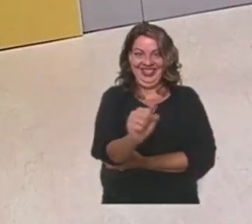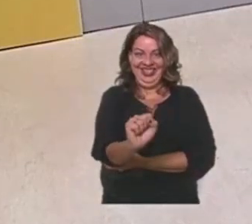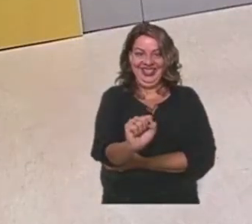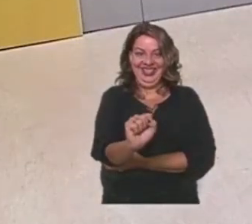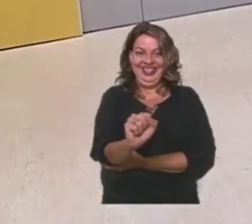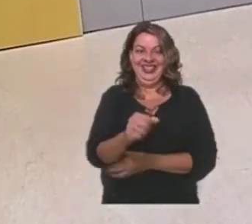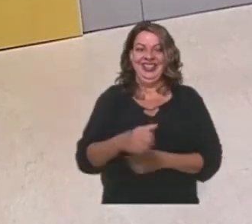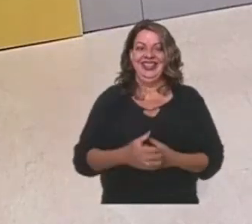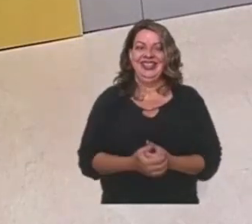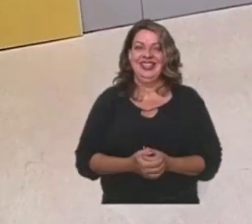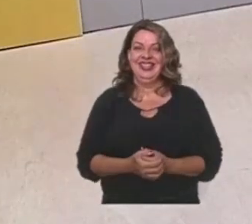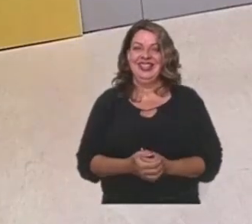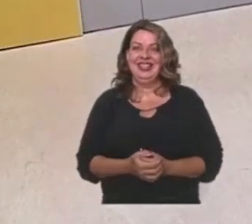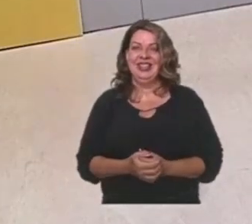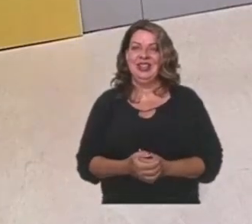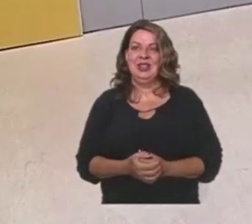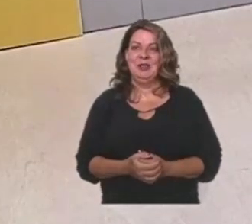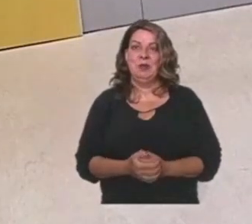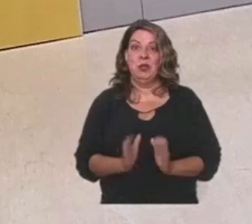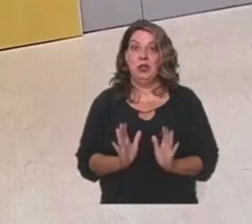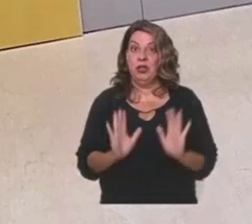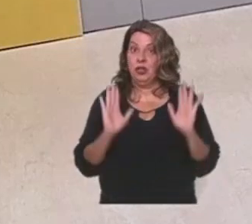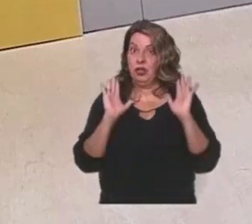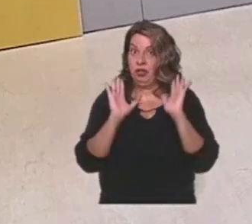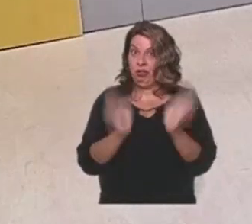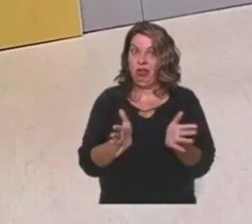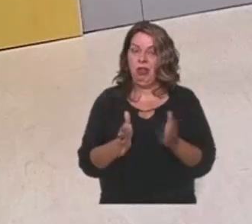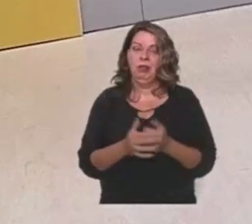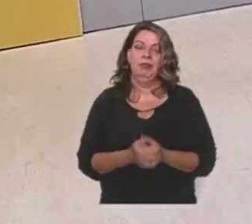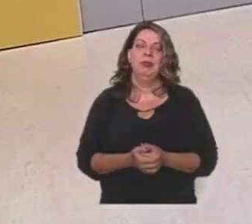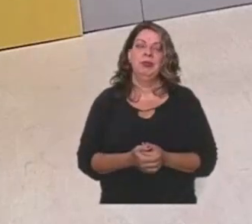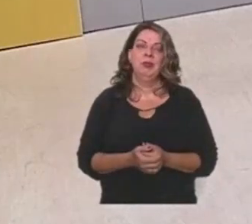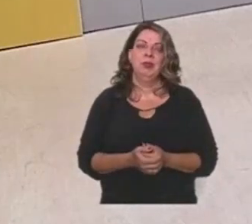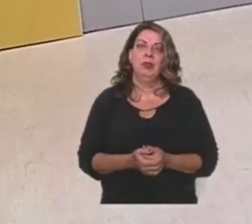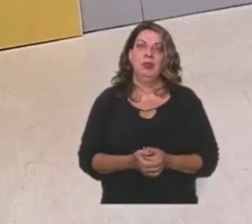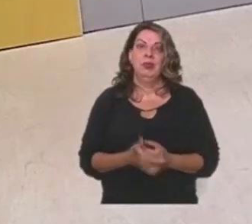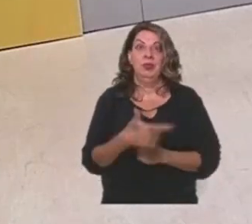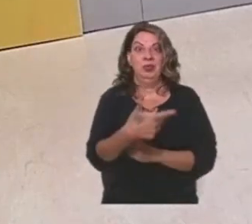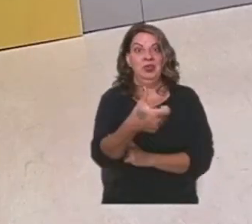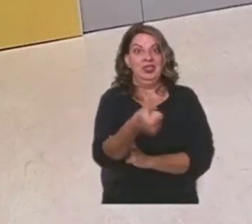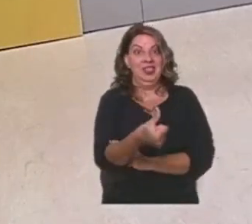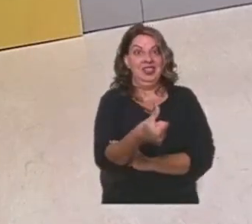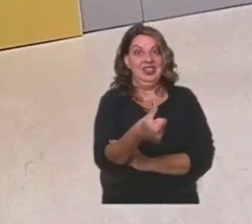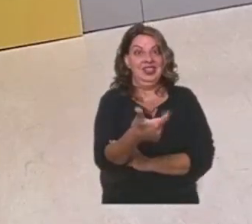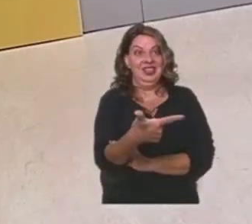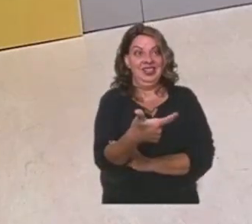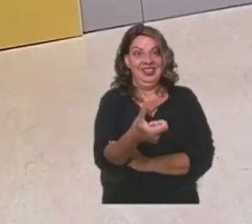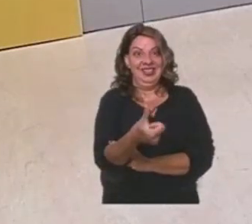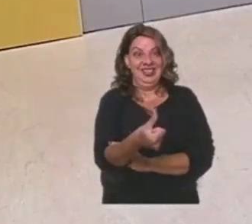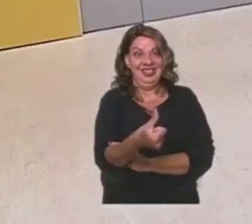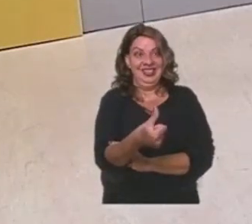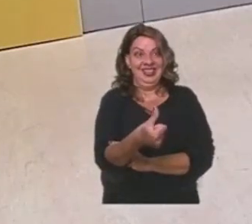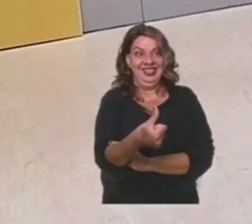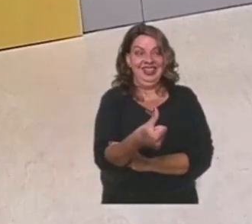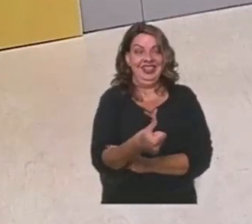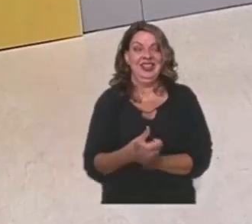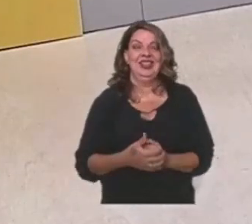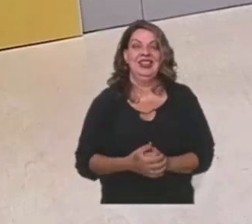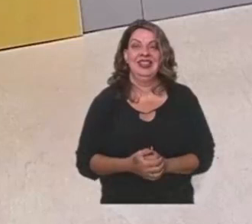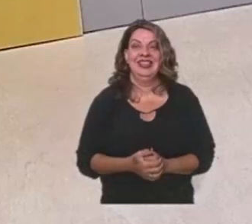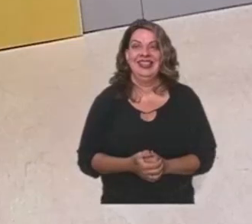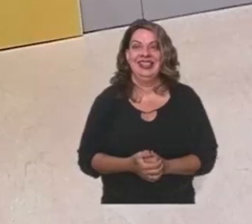18, 18. 18 já subiu, já tá valendo também o número 26, 26.